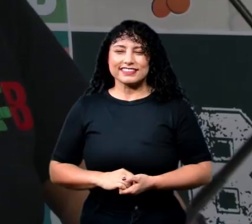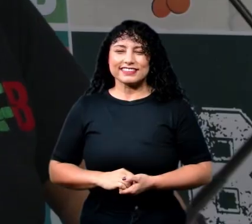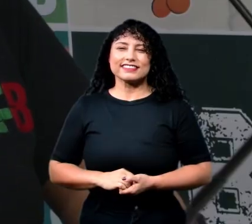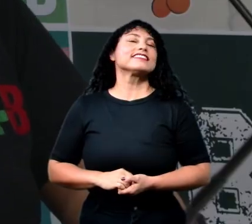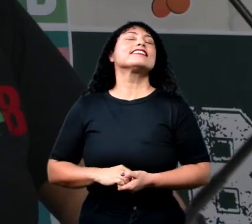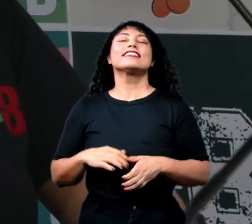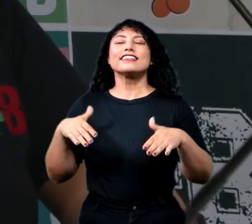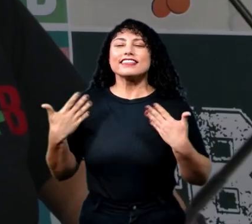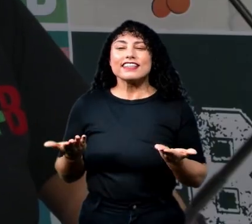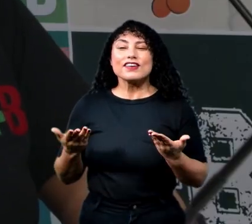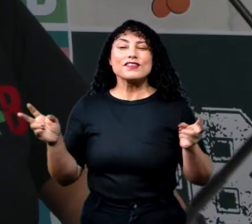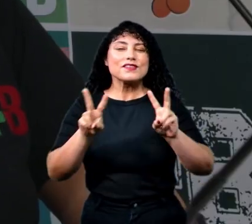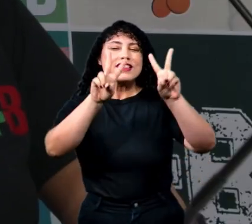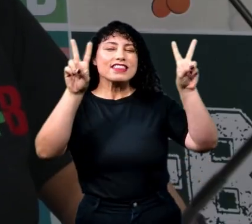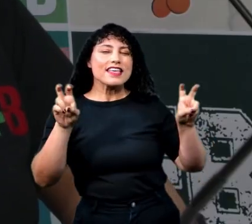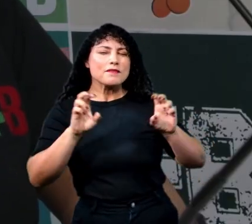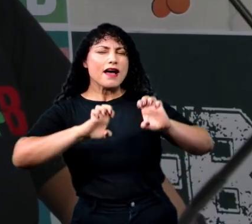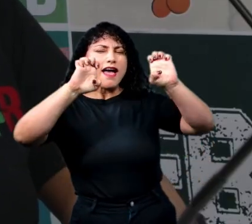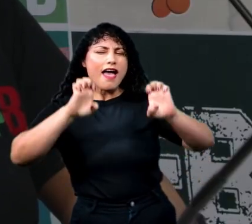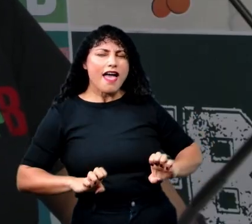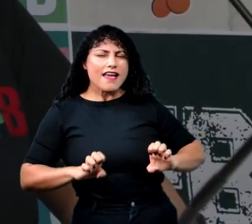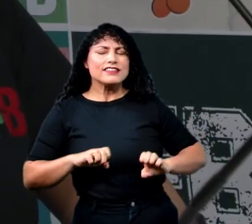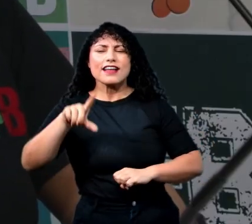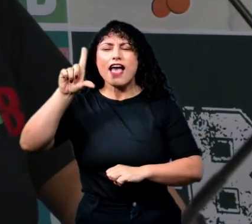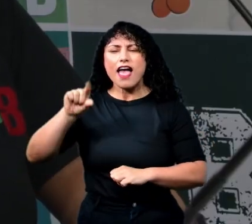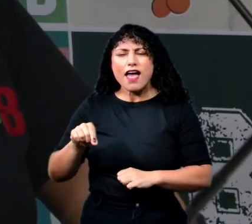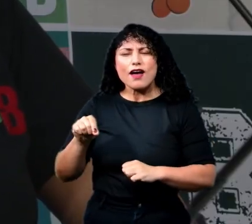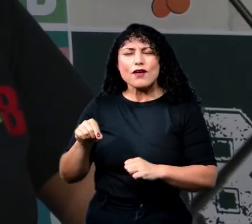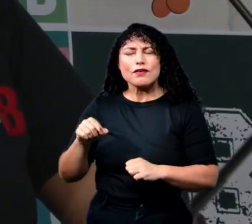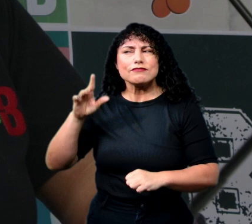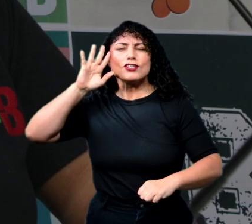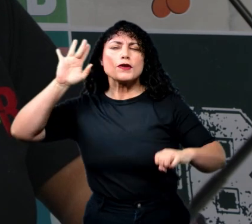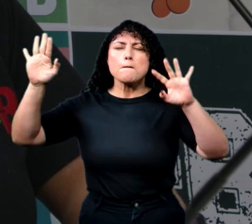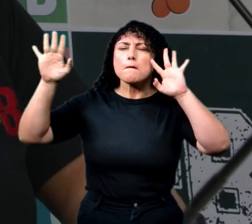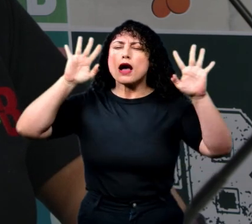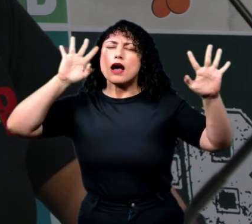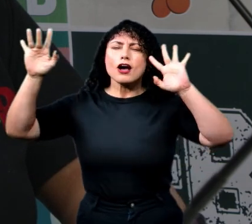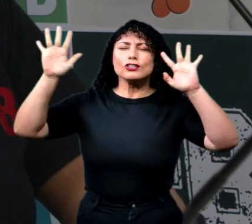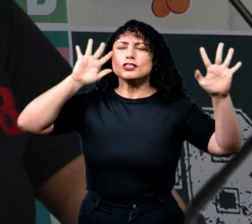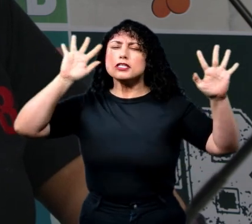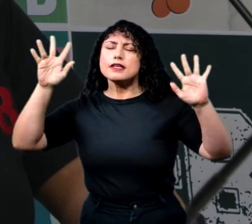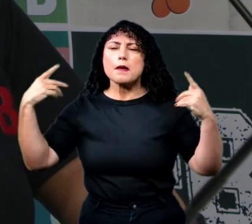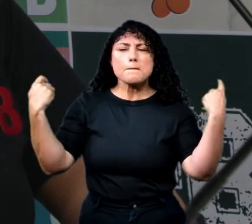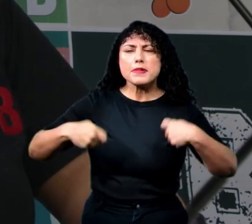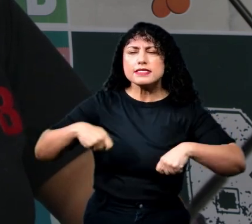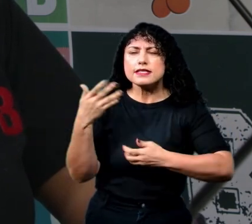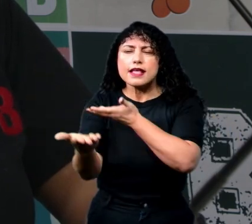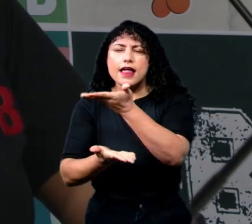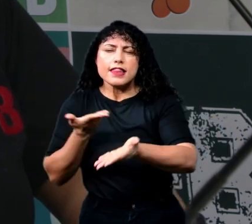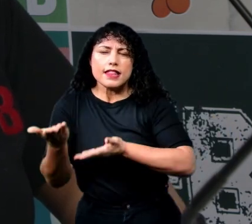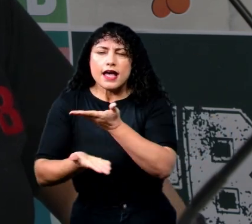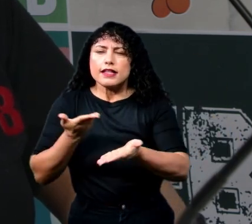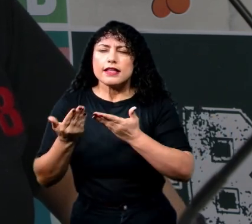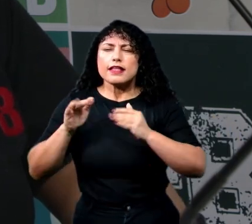Bom, o tema ética é algo que a gente imagina que deveria ser tratado desde